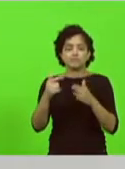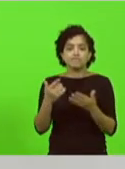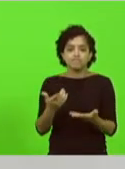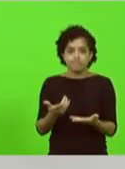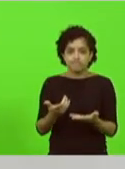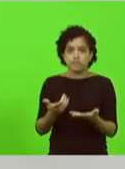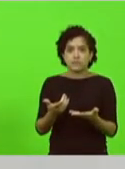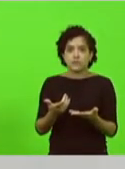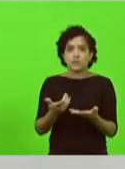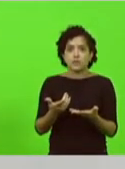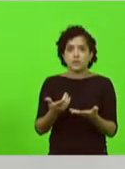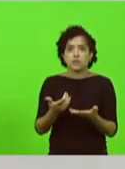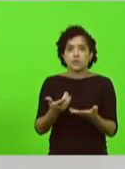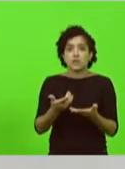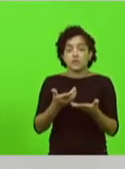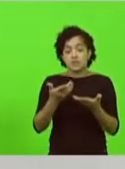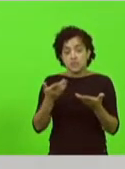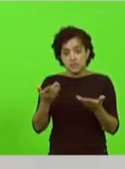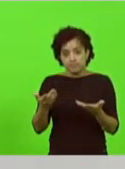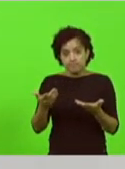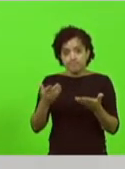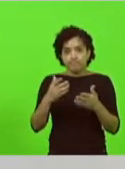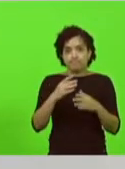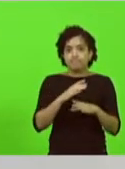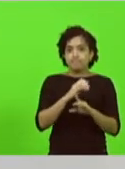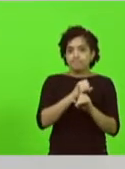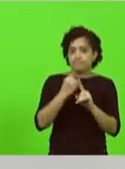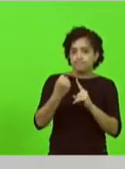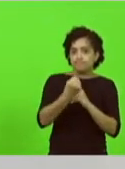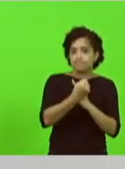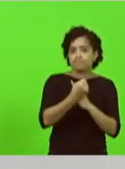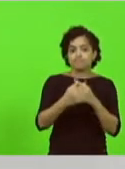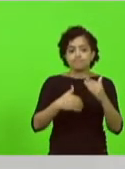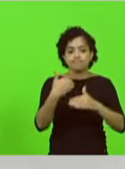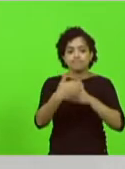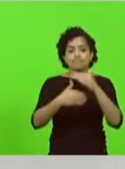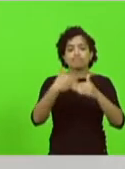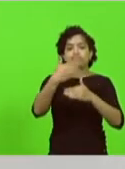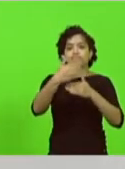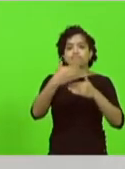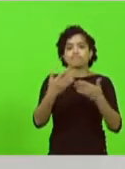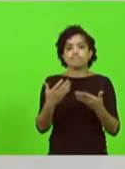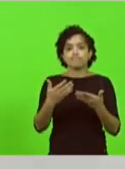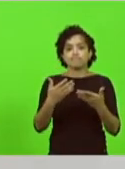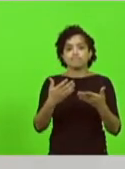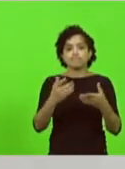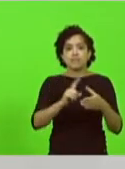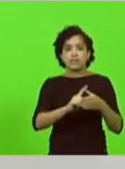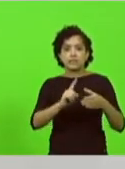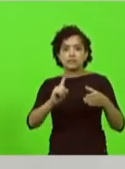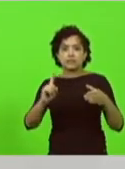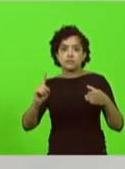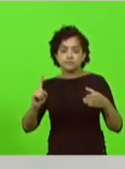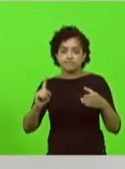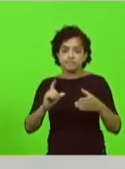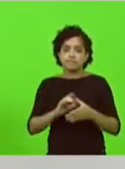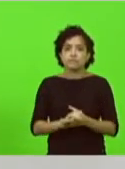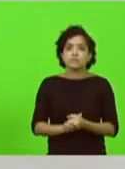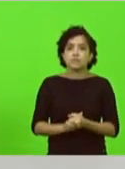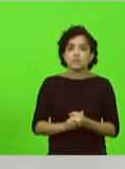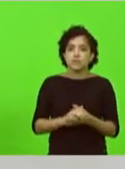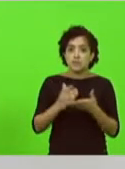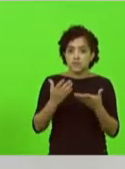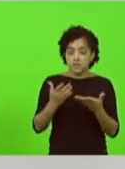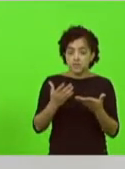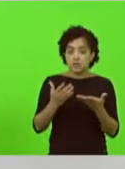resultado dessa sociedade que vive no processo de exclusão. Espero que essa gente